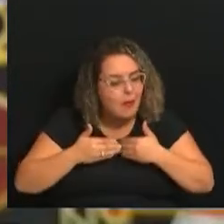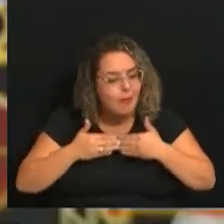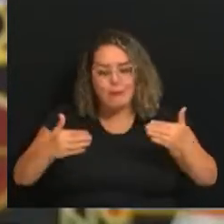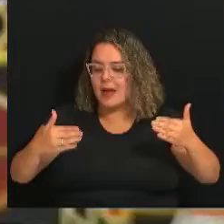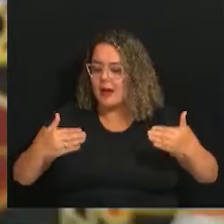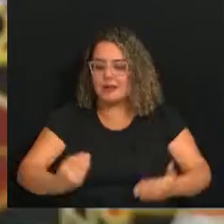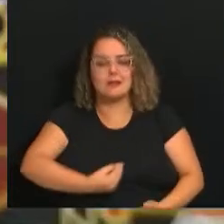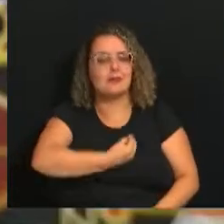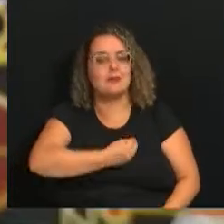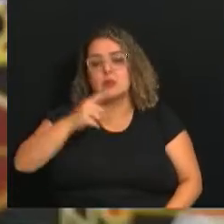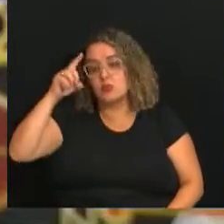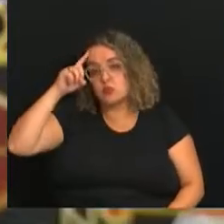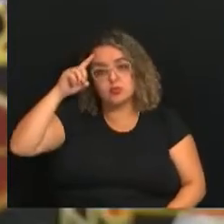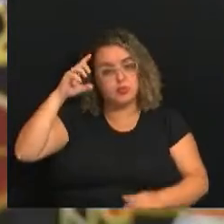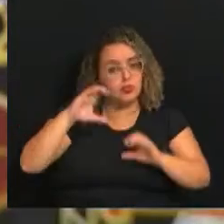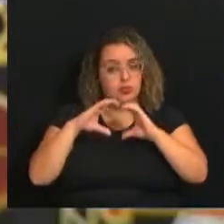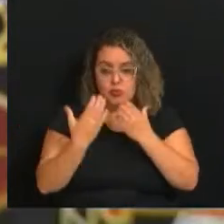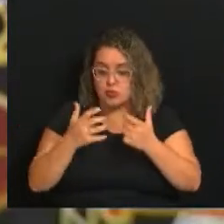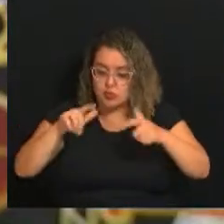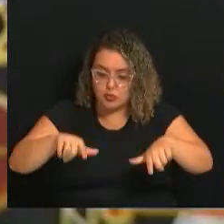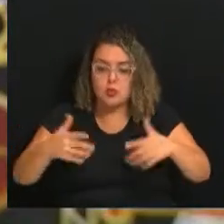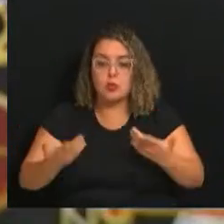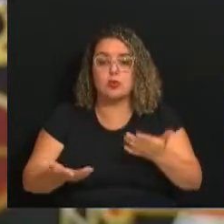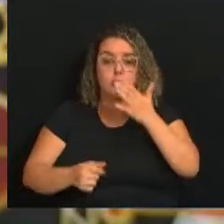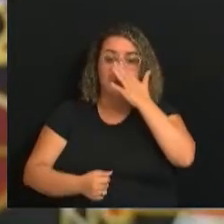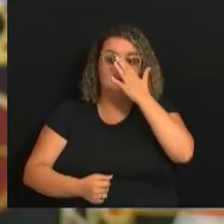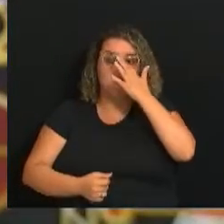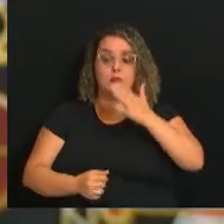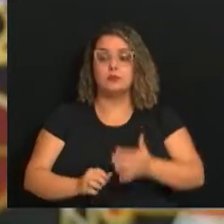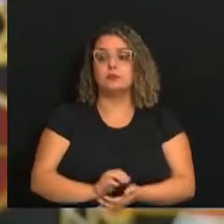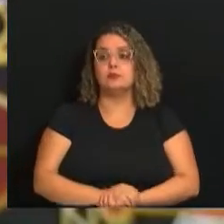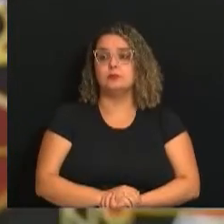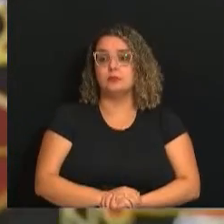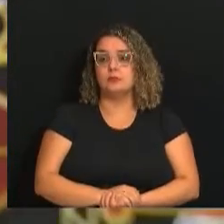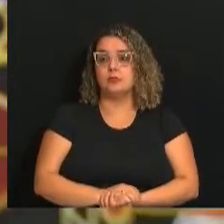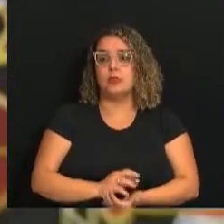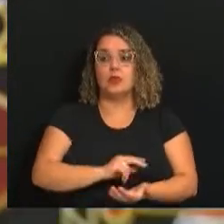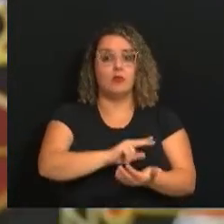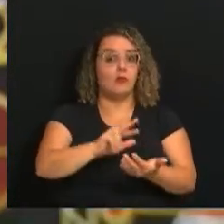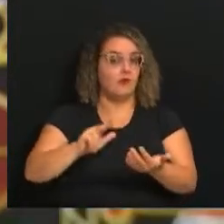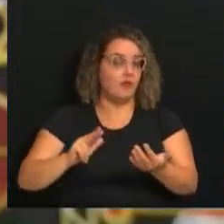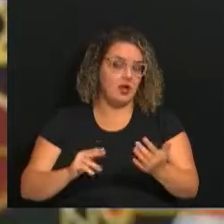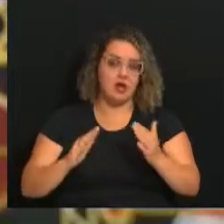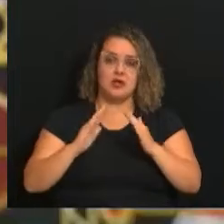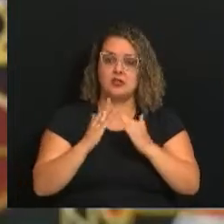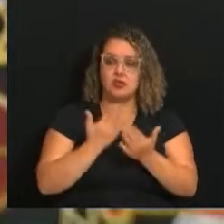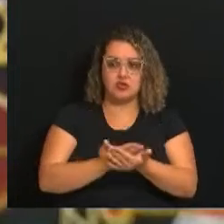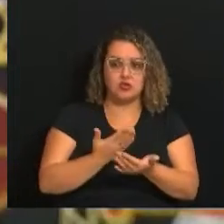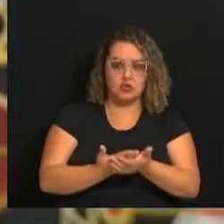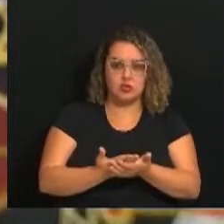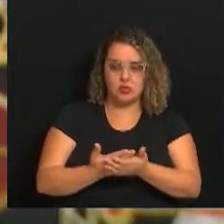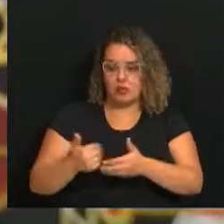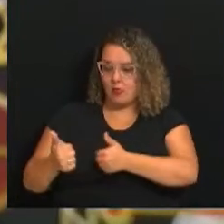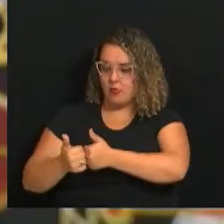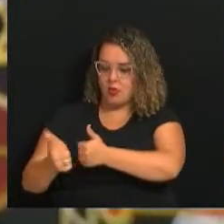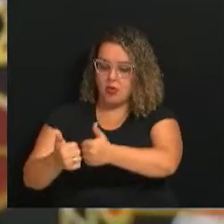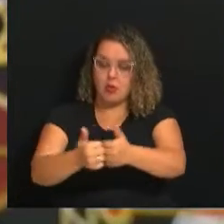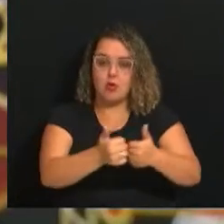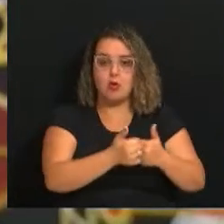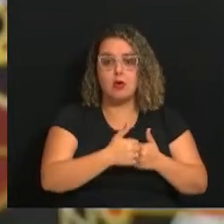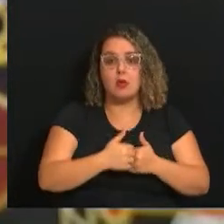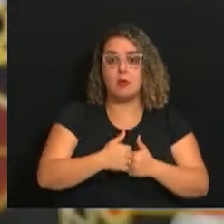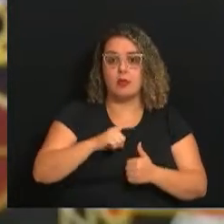as comunidades, sabe? E tem sido fantástico, assim, a gente pegar as crianças da quinta série que têm vindo aqui, sabe? Como elas